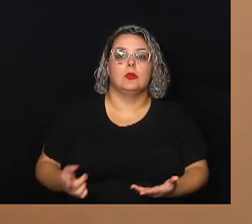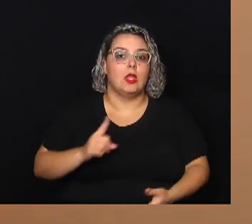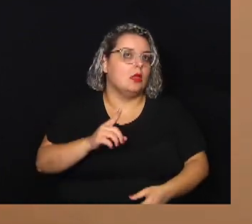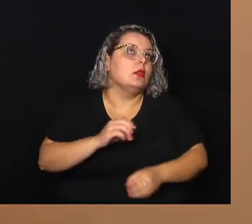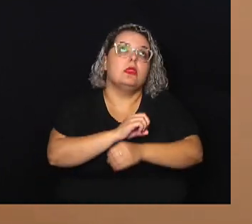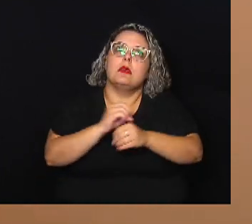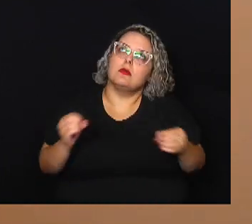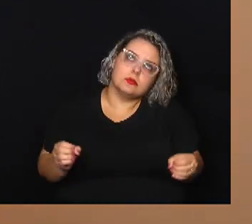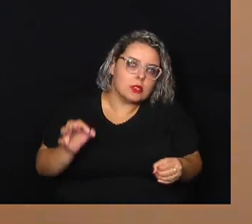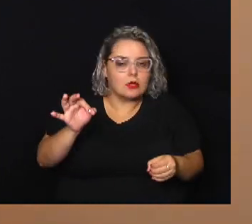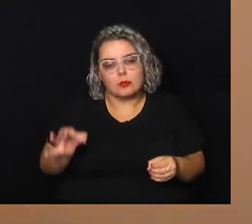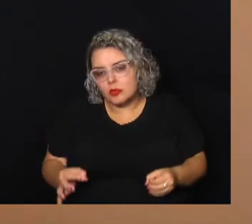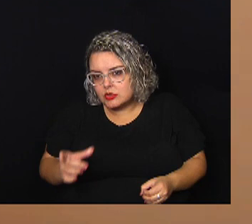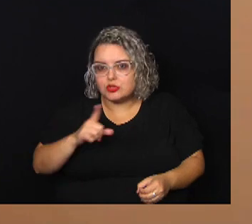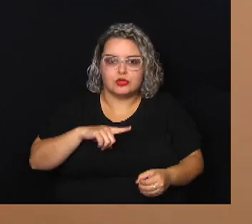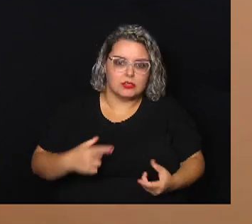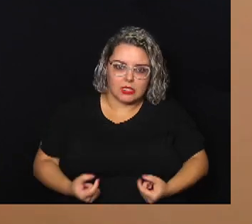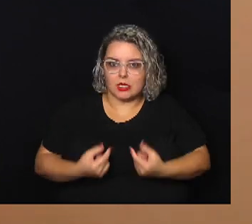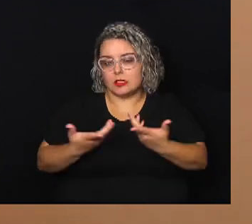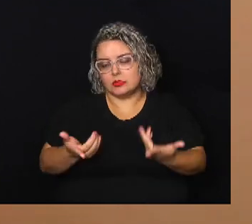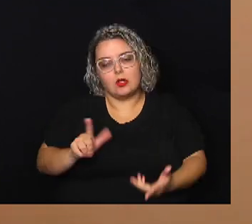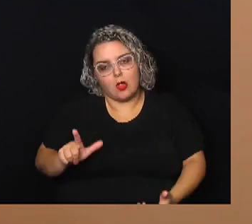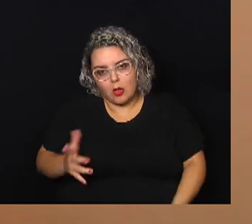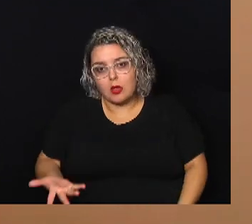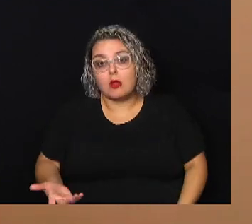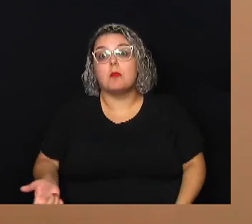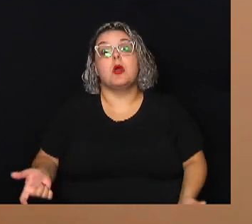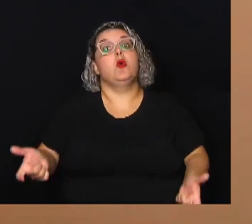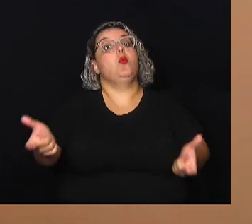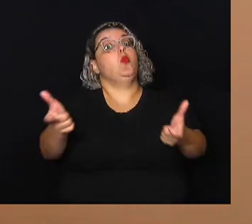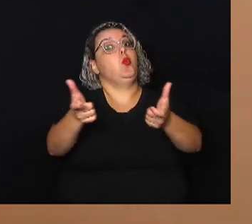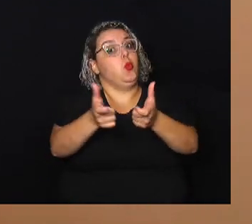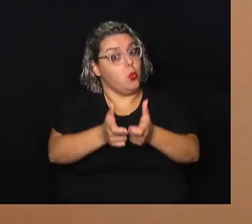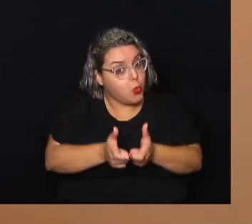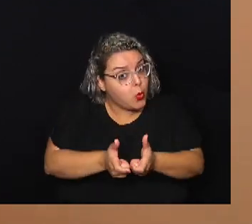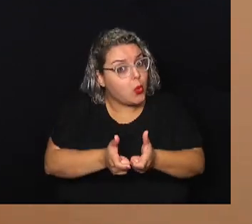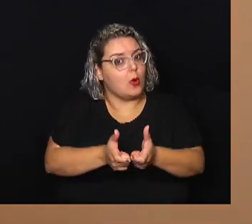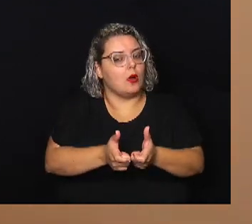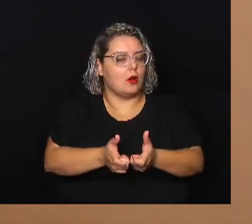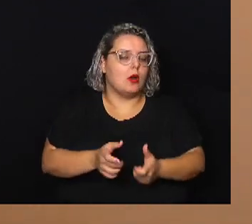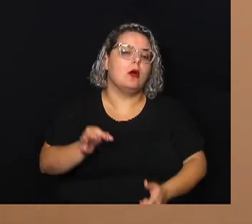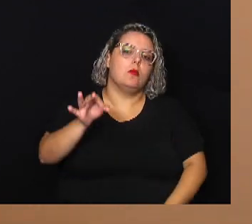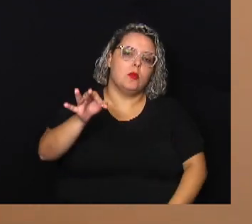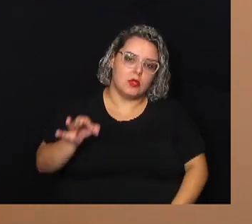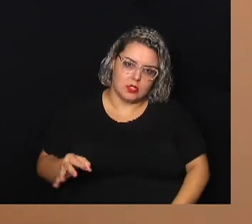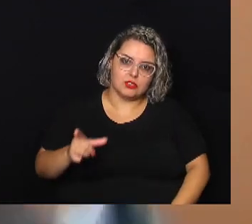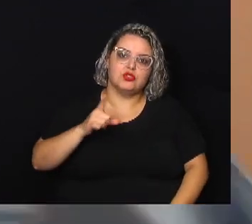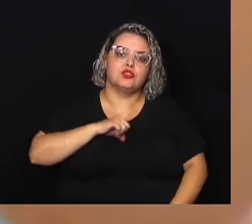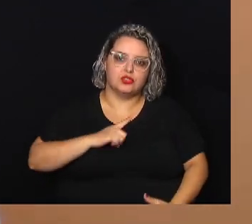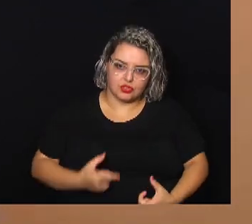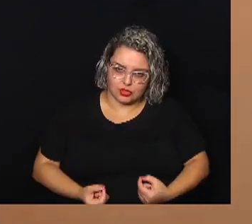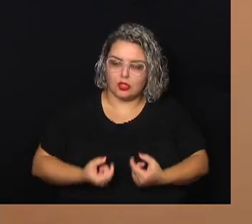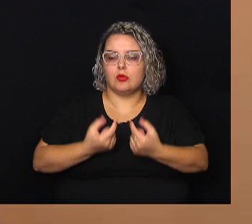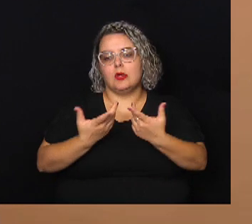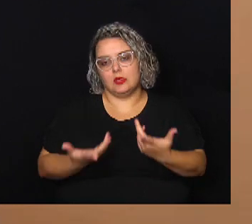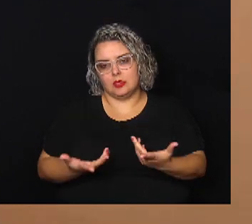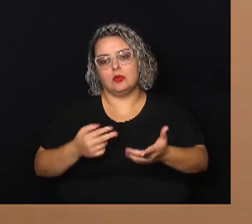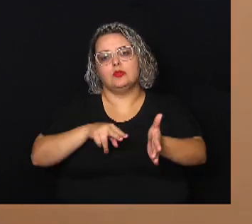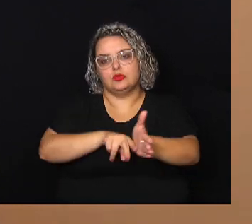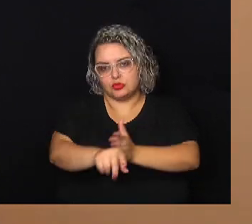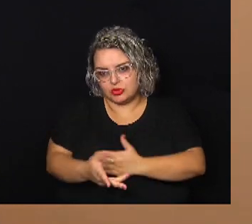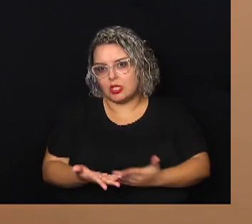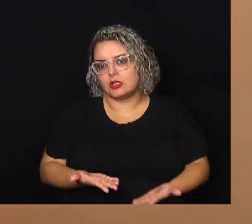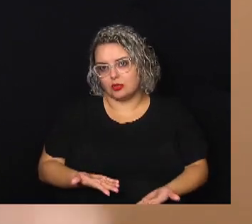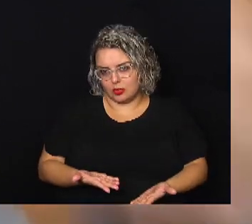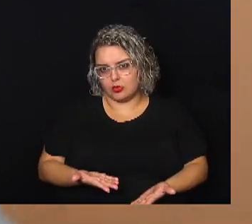obviamente, a chance de você ter câncer, mas diminui muito, muito, muito a probabilidade de você ter o diagnóstico de